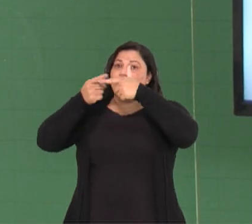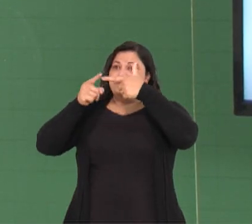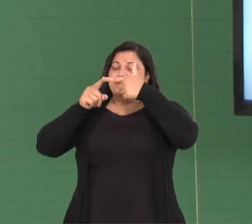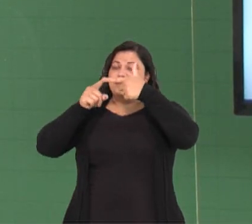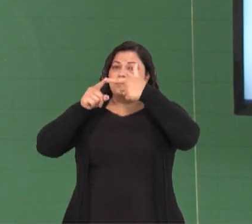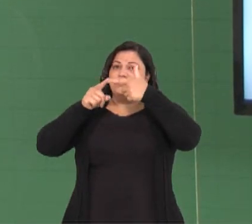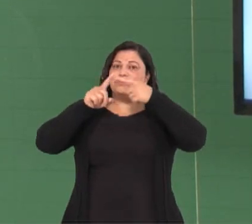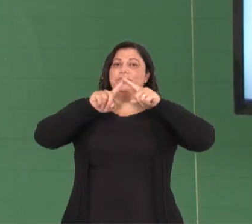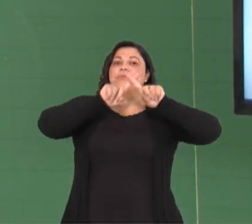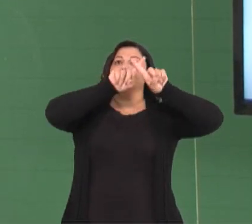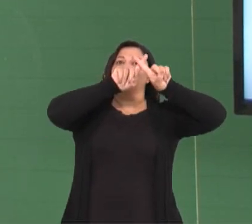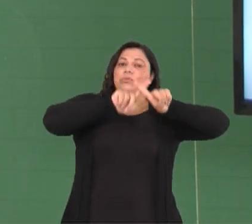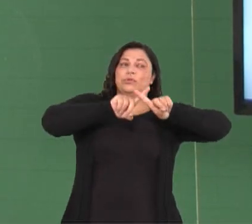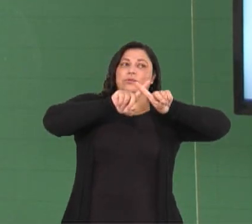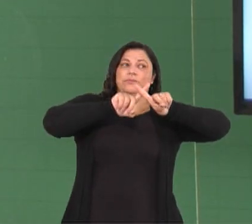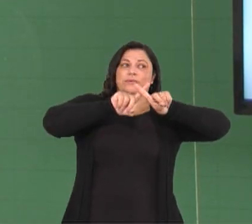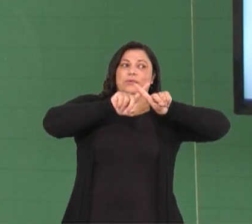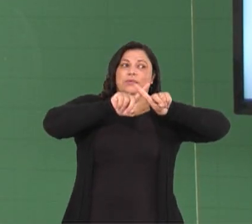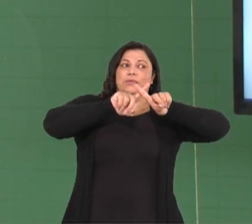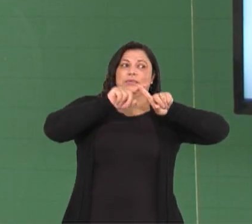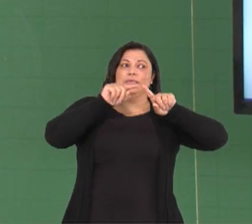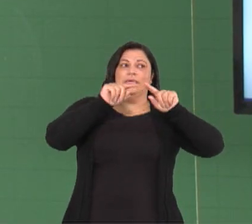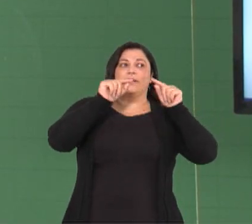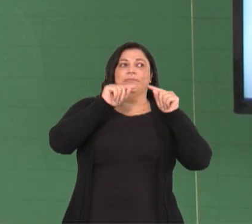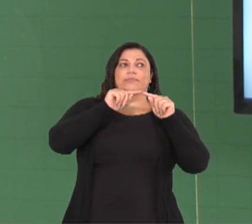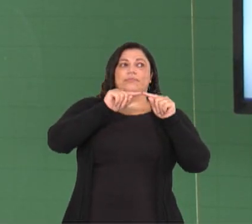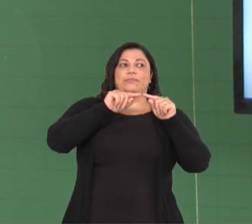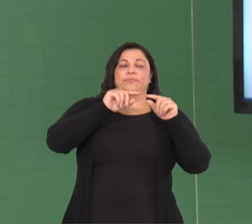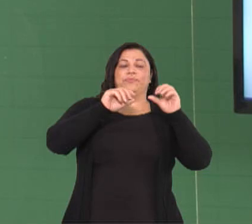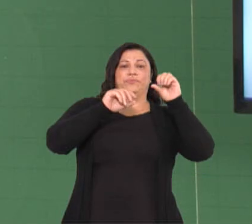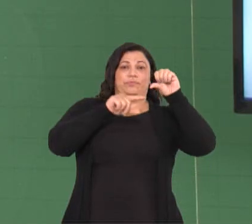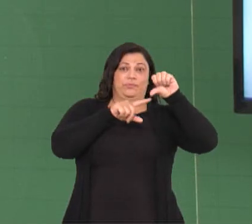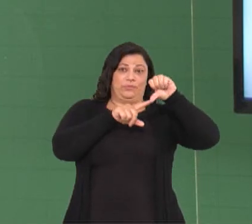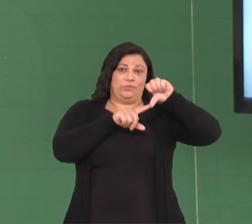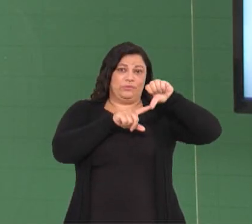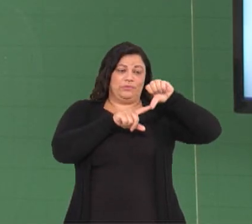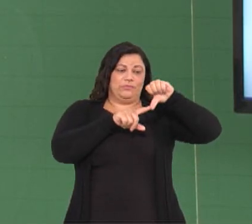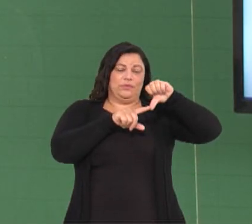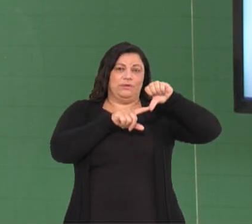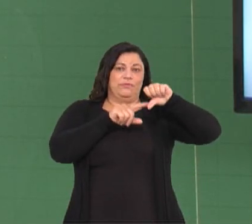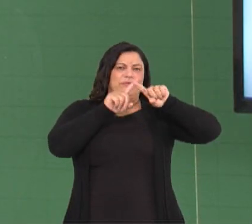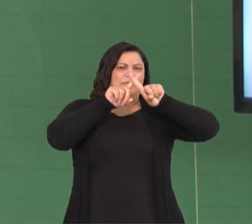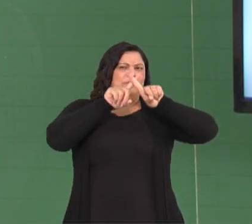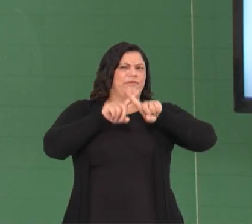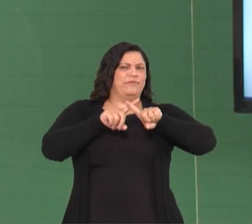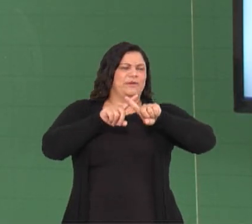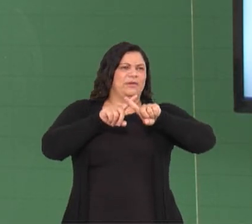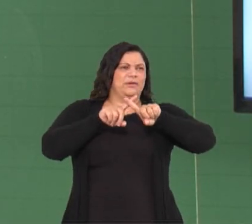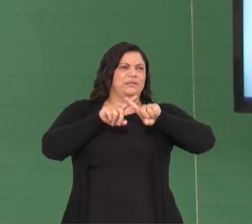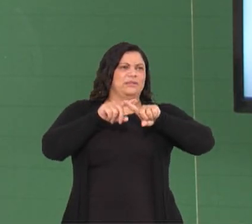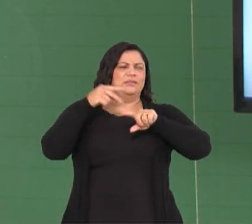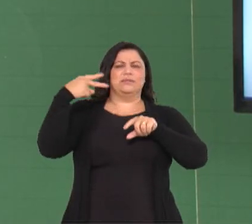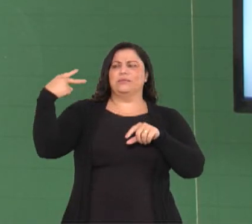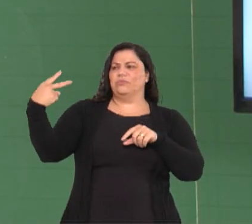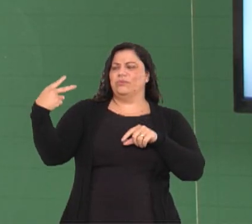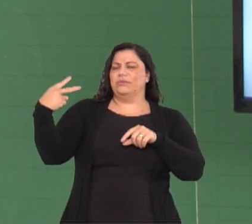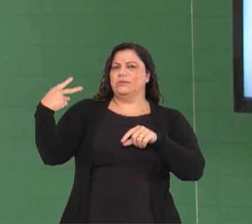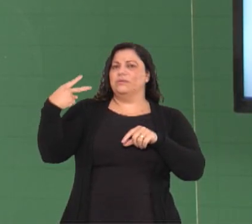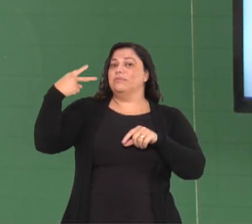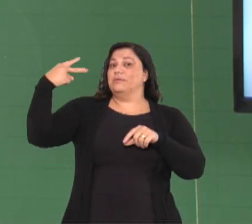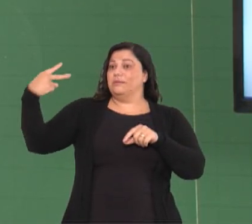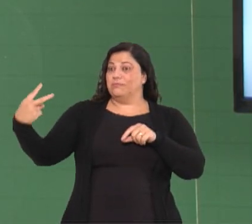os coeficientes, primeiramente entre si, 9 vezes 2 vezes 2. Então, vai